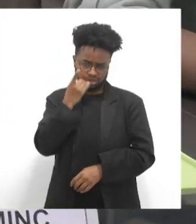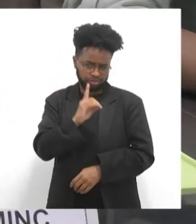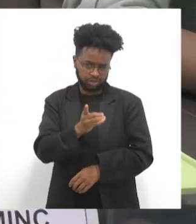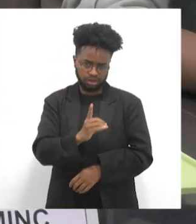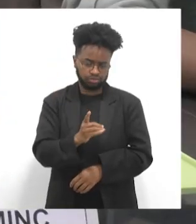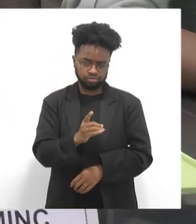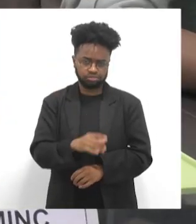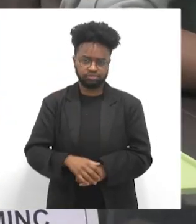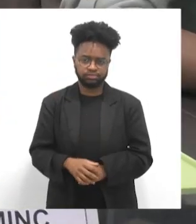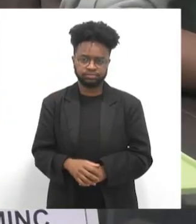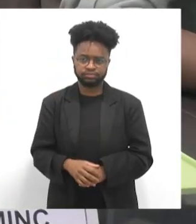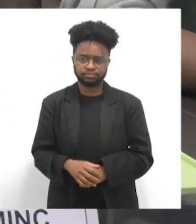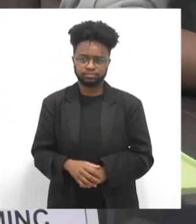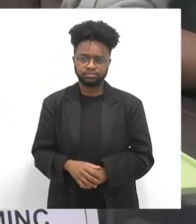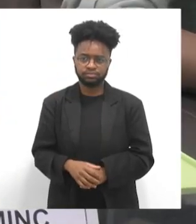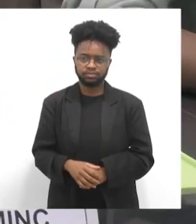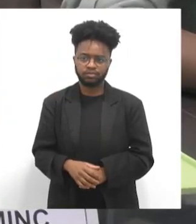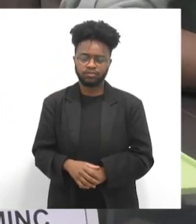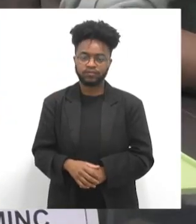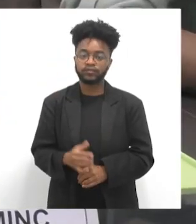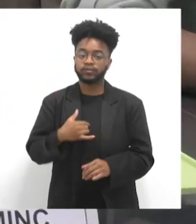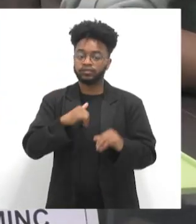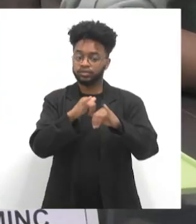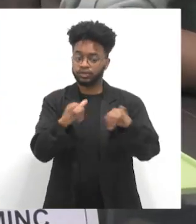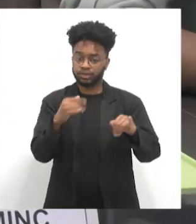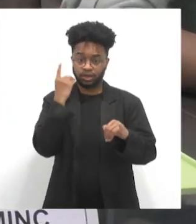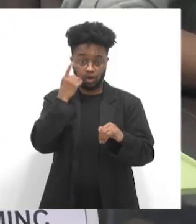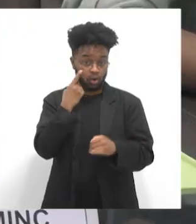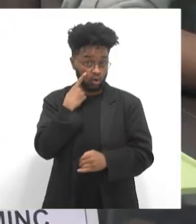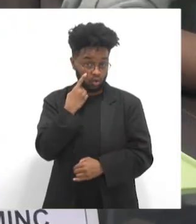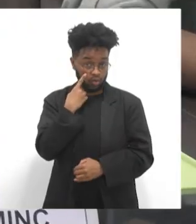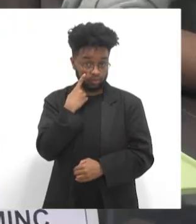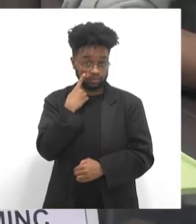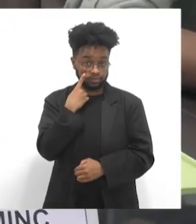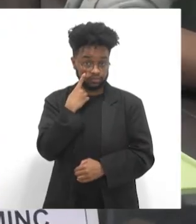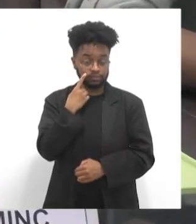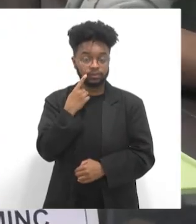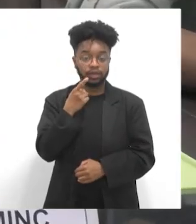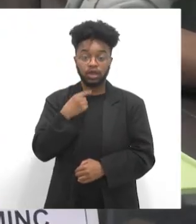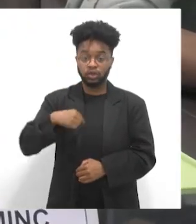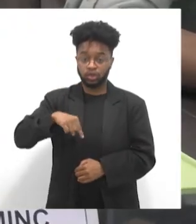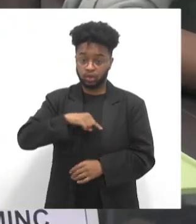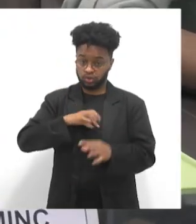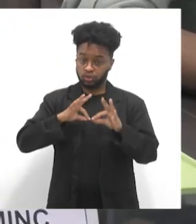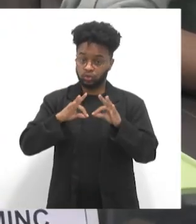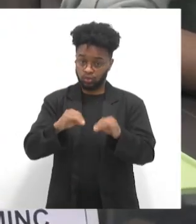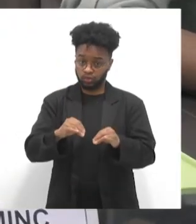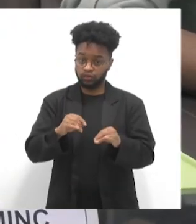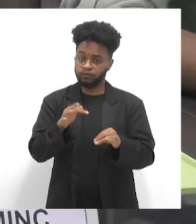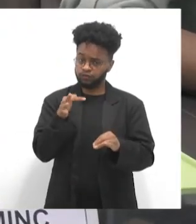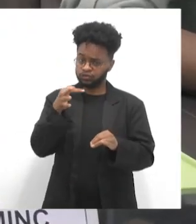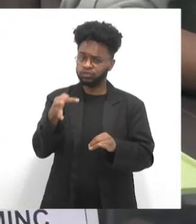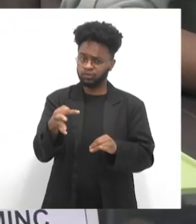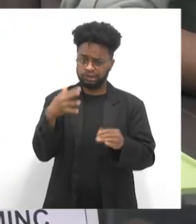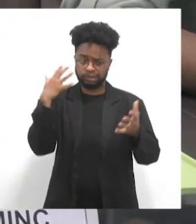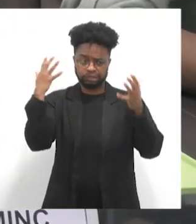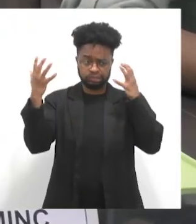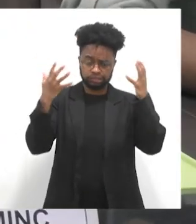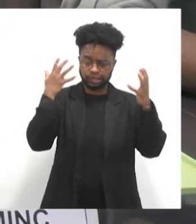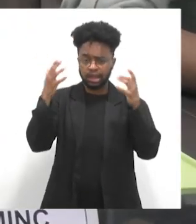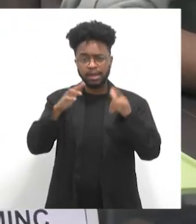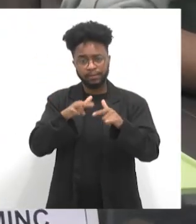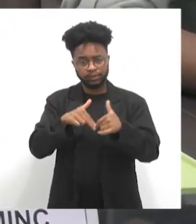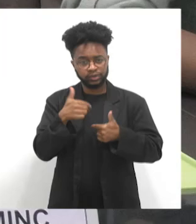ainda, eu cheguei para os deputados e falei, olha, nós todos um dia vamos ficar perturbados por conta da